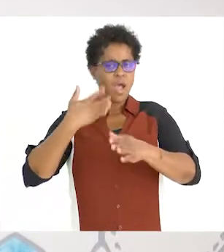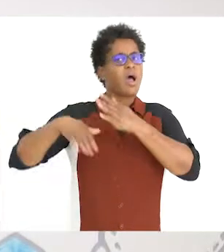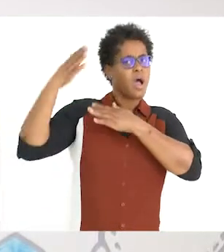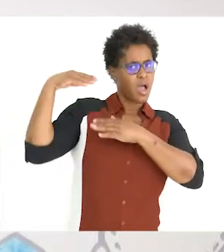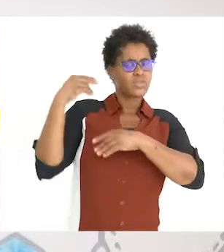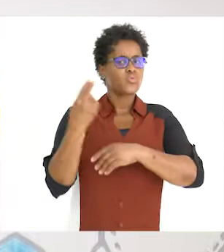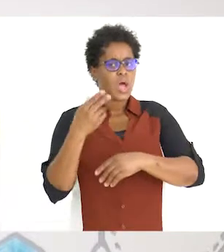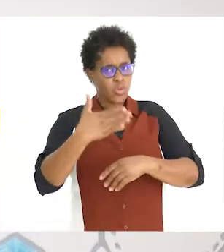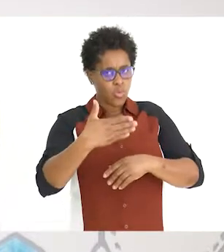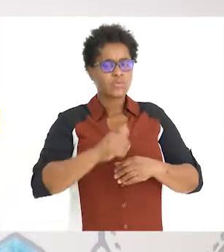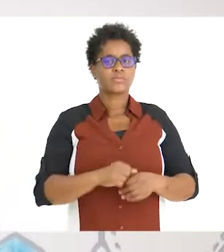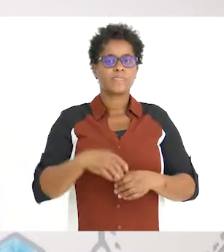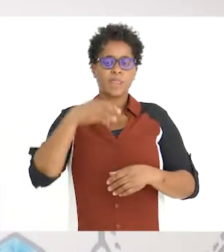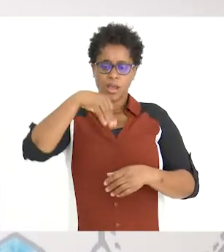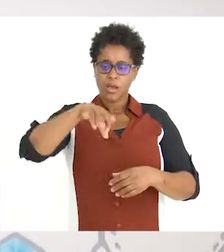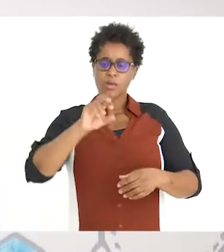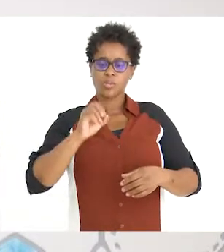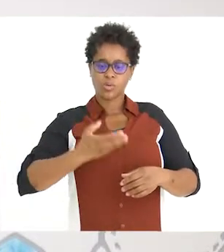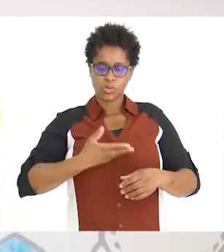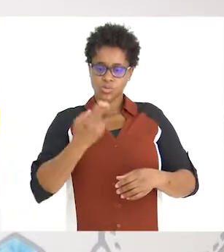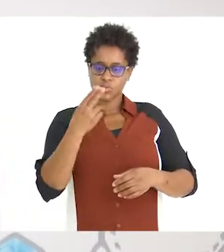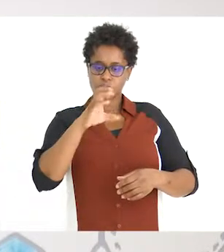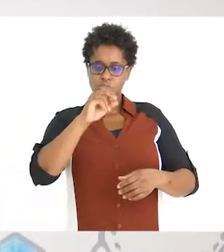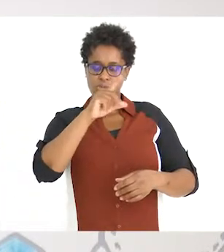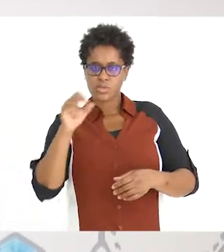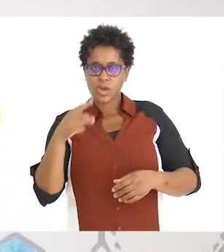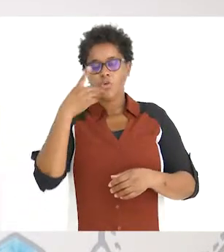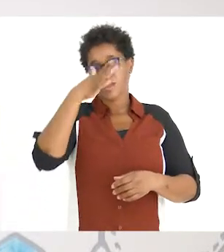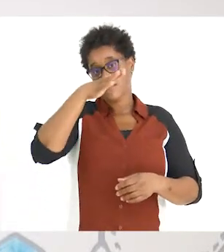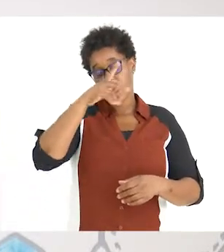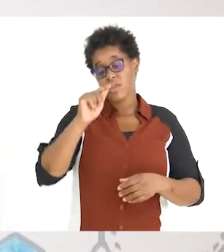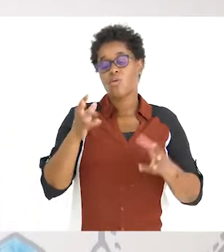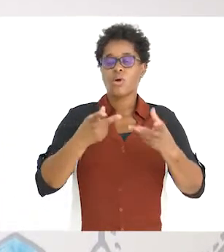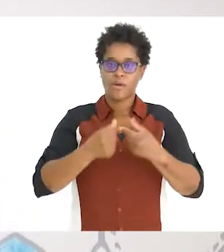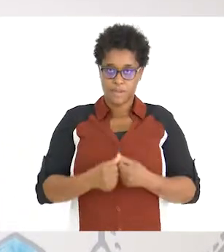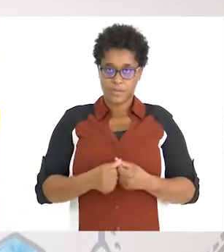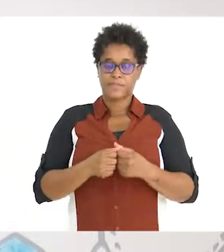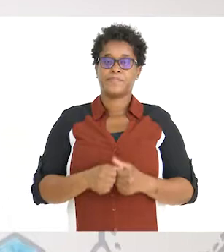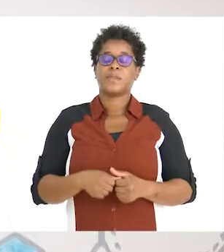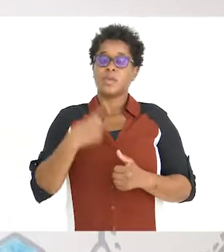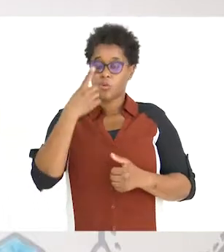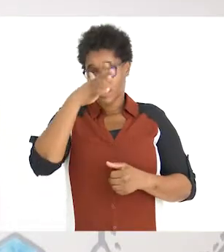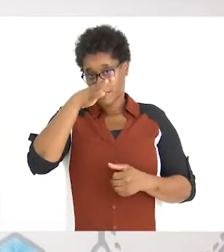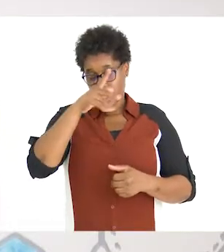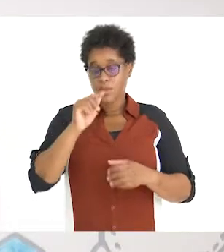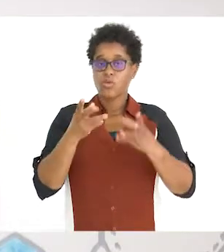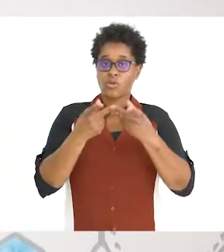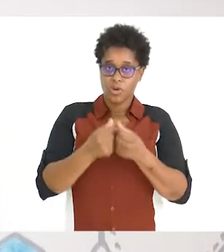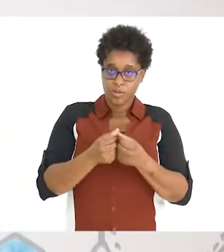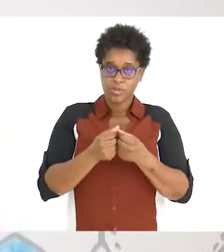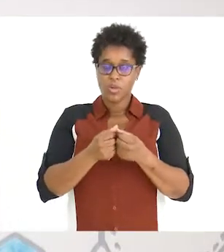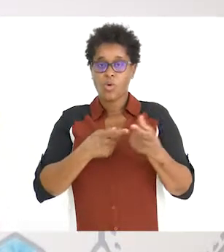A produção é uma atividade econômica. É uma atividade econômica